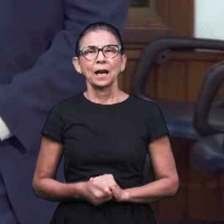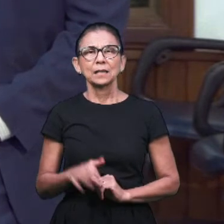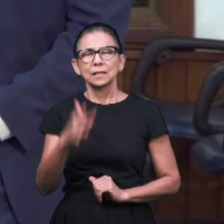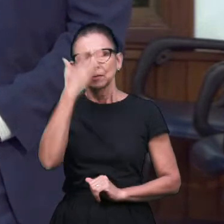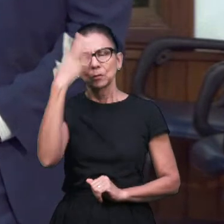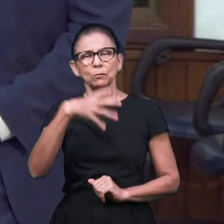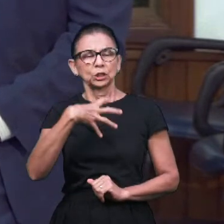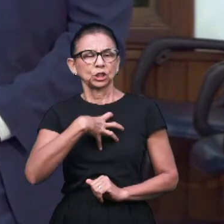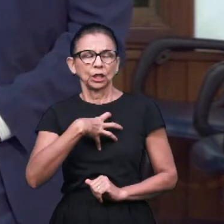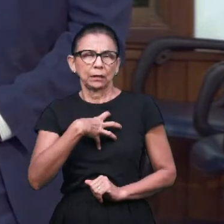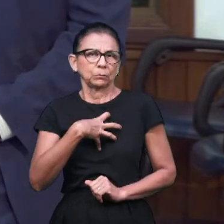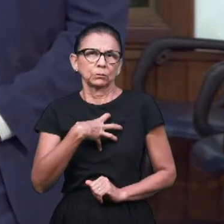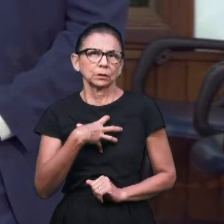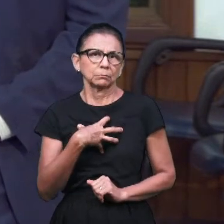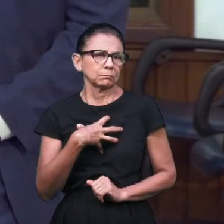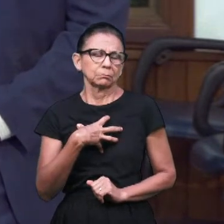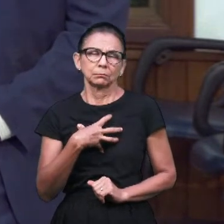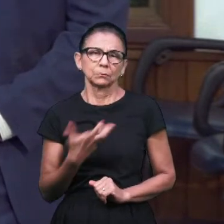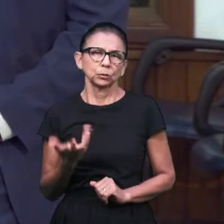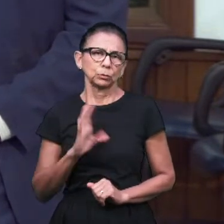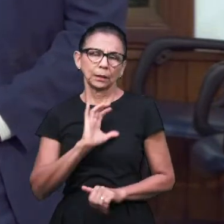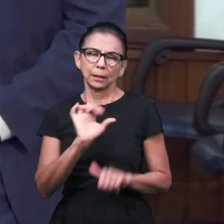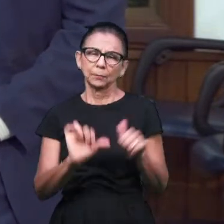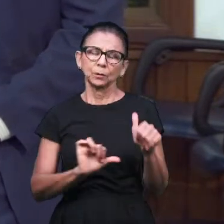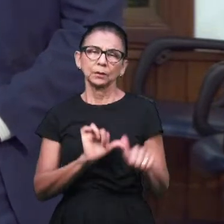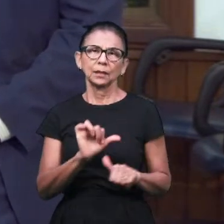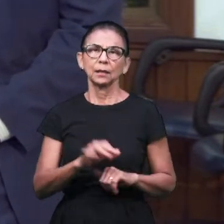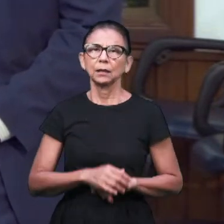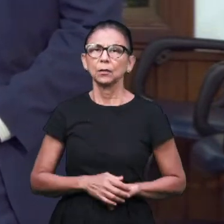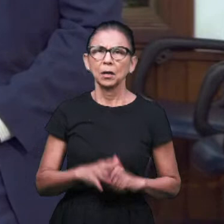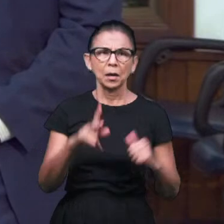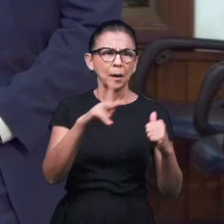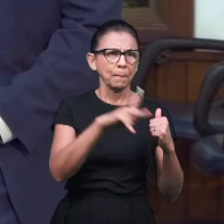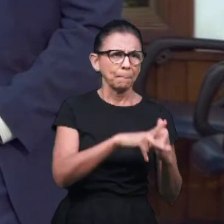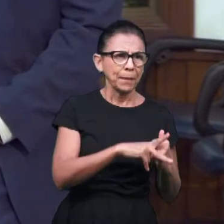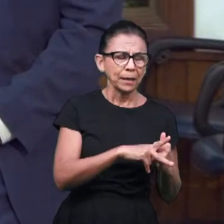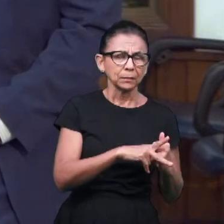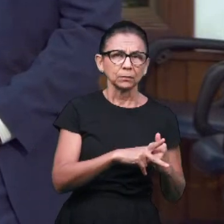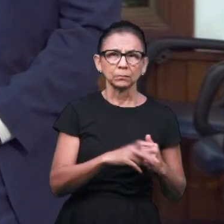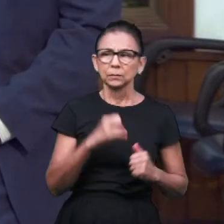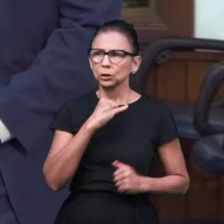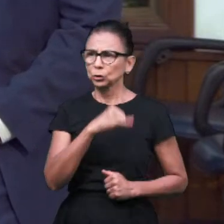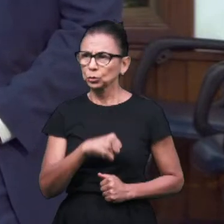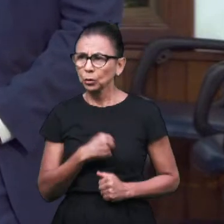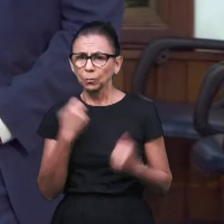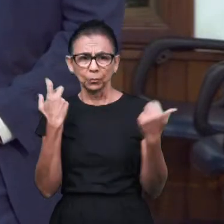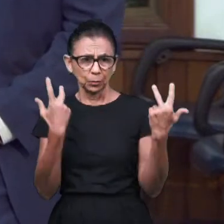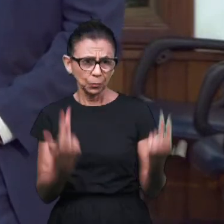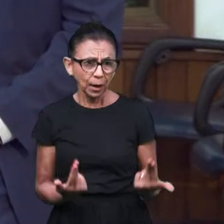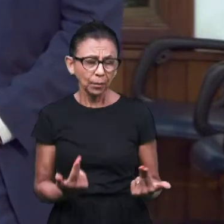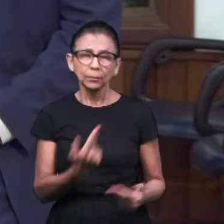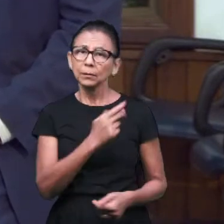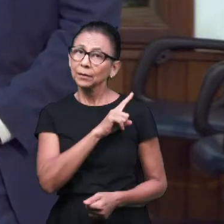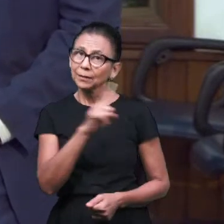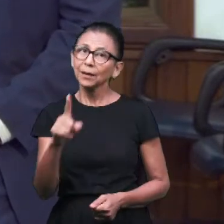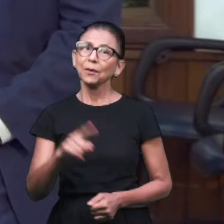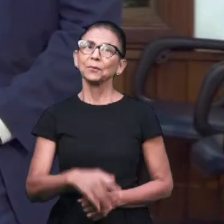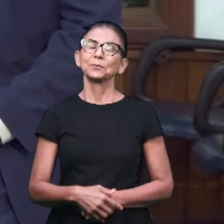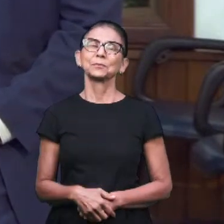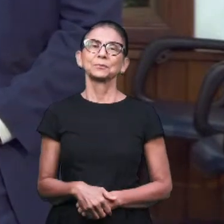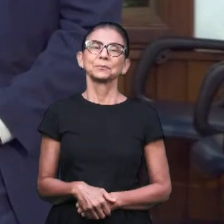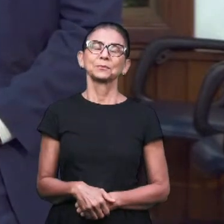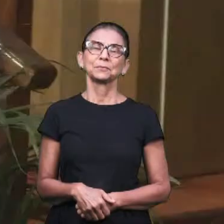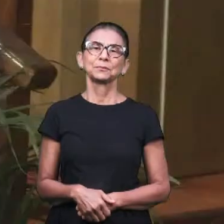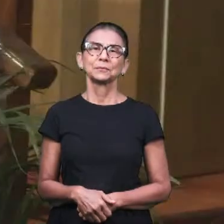mudar um Pedro, não, Pedro tem que ser igual o João, cada um vai ser diferente, não tem jeito, né? E a questão da palavra, falando do